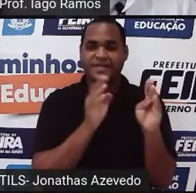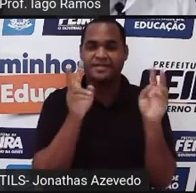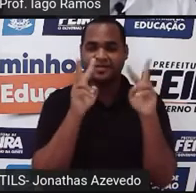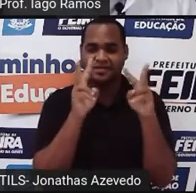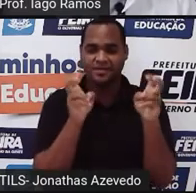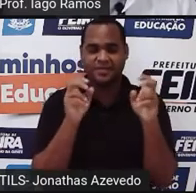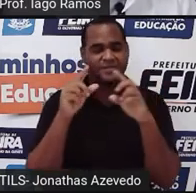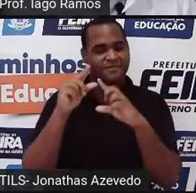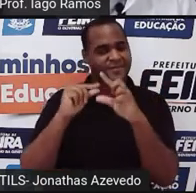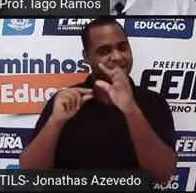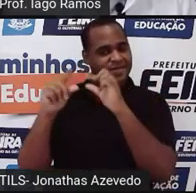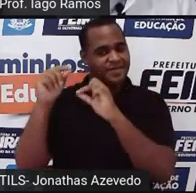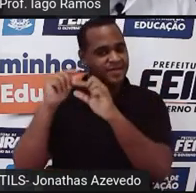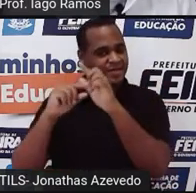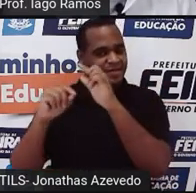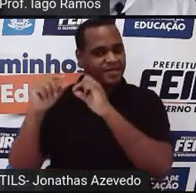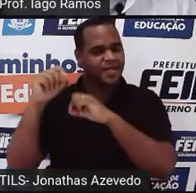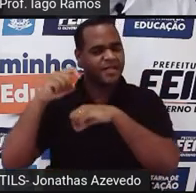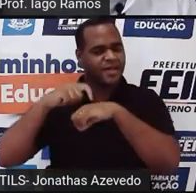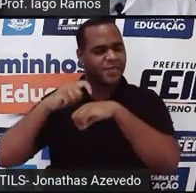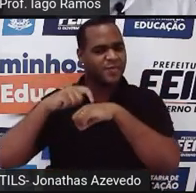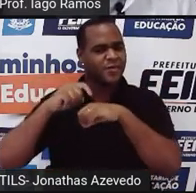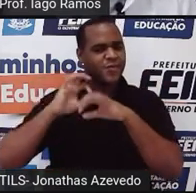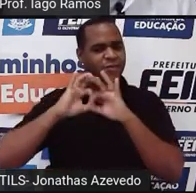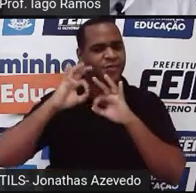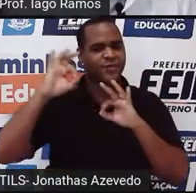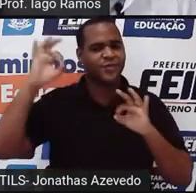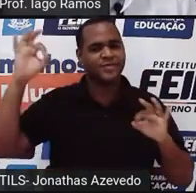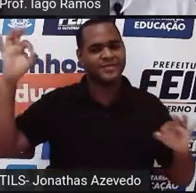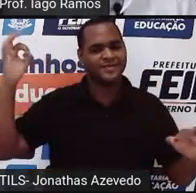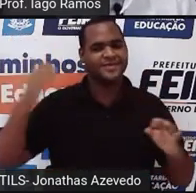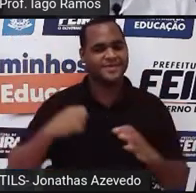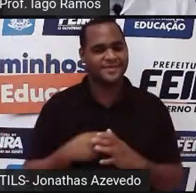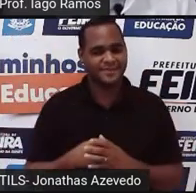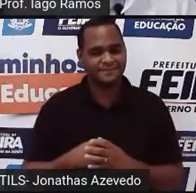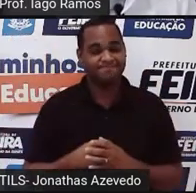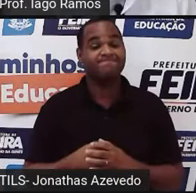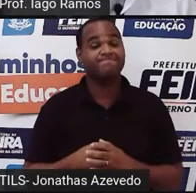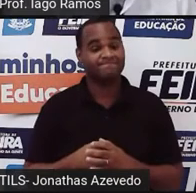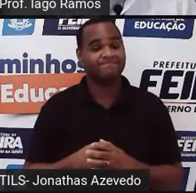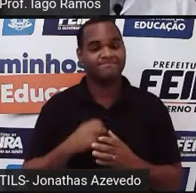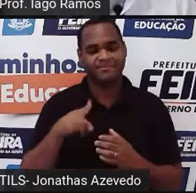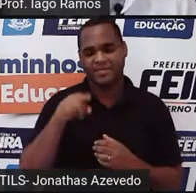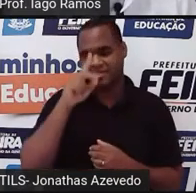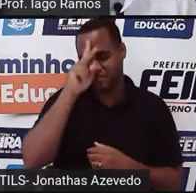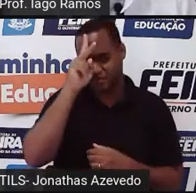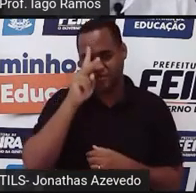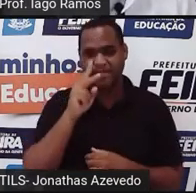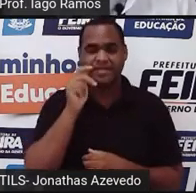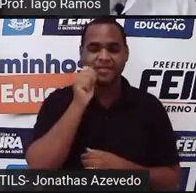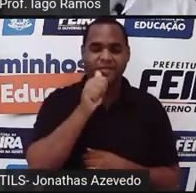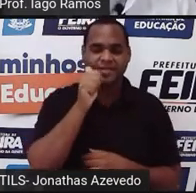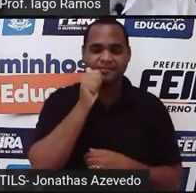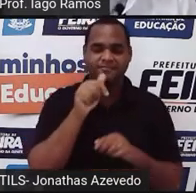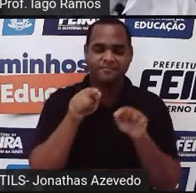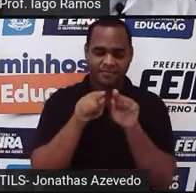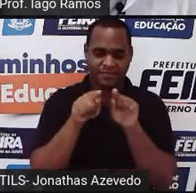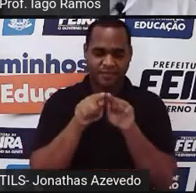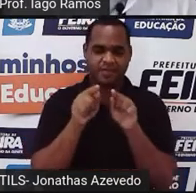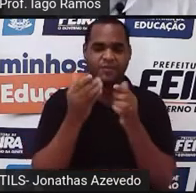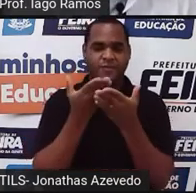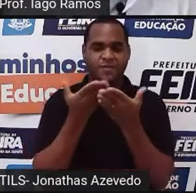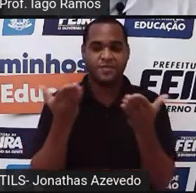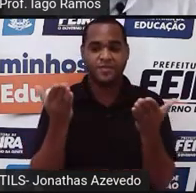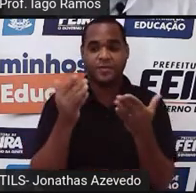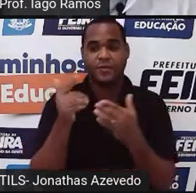título estrelas além do tempo' né que conta além da história da Catrine né de outras pessoas